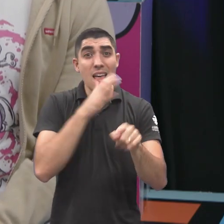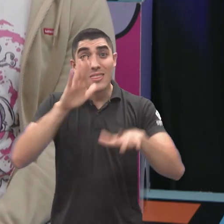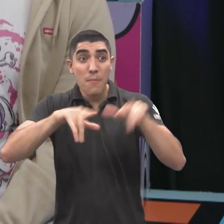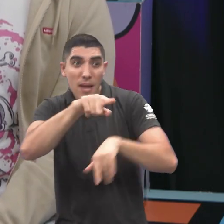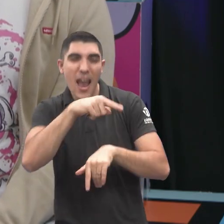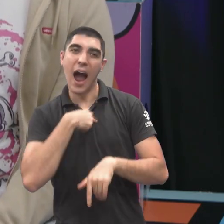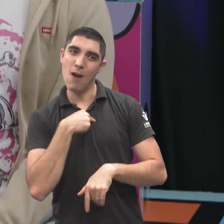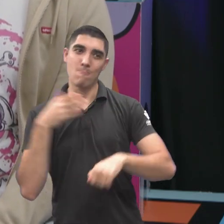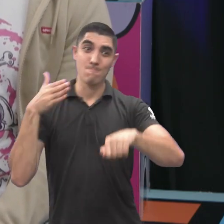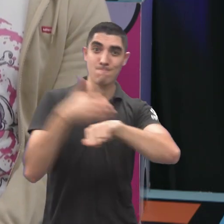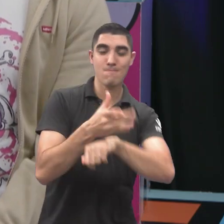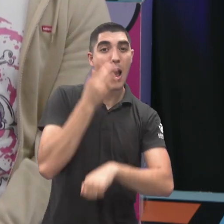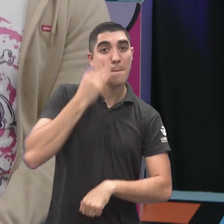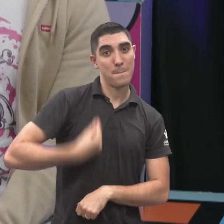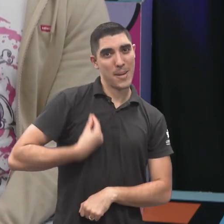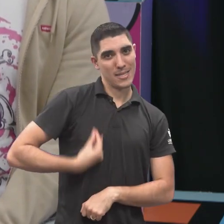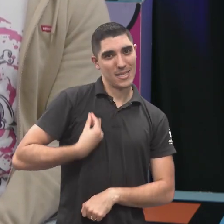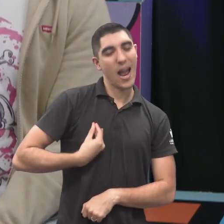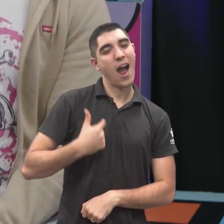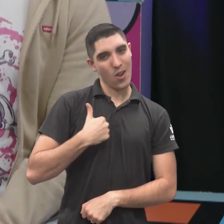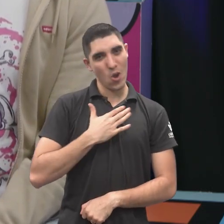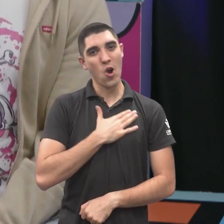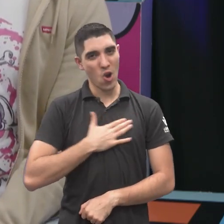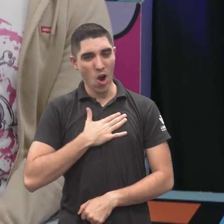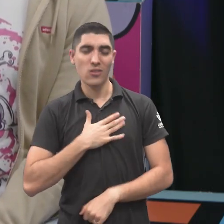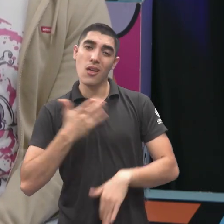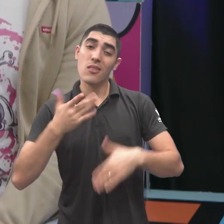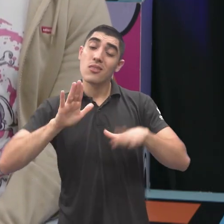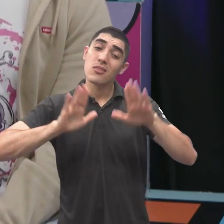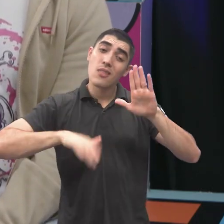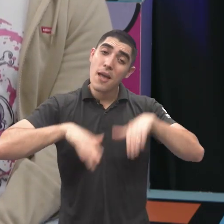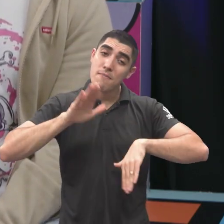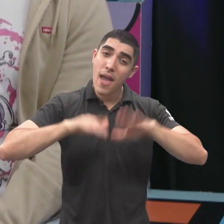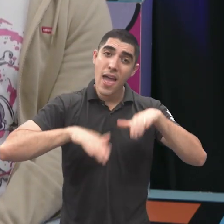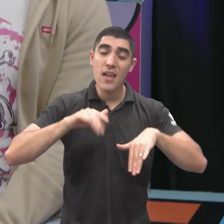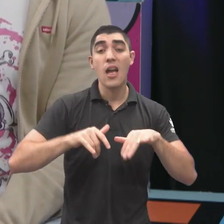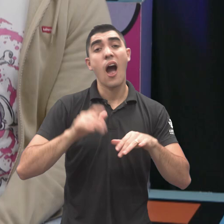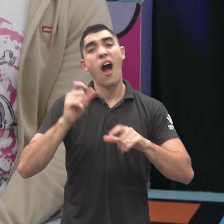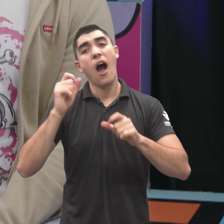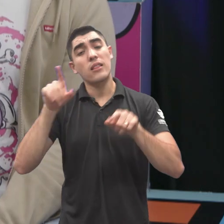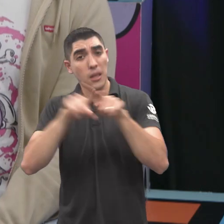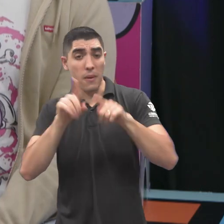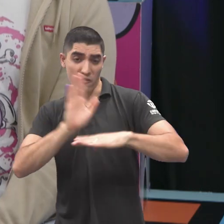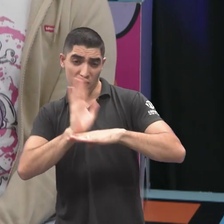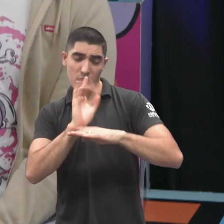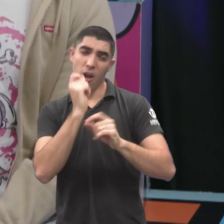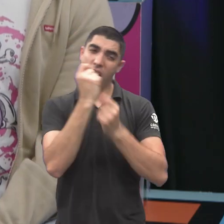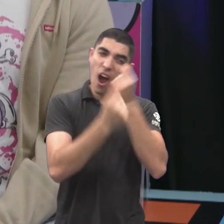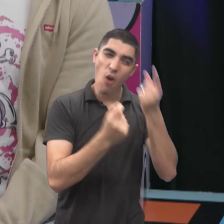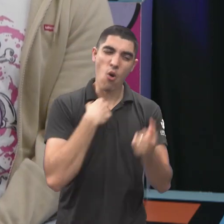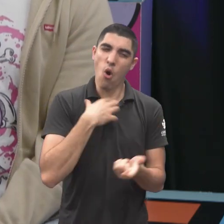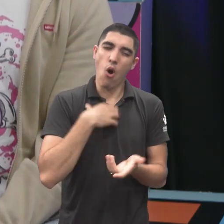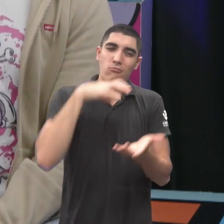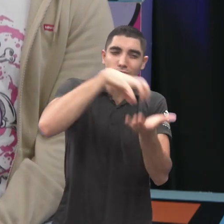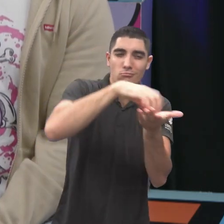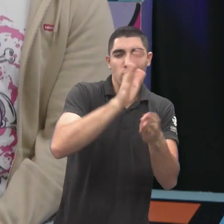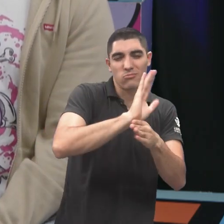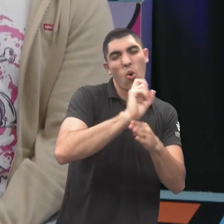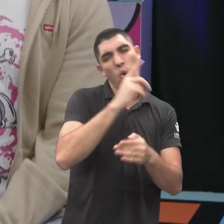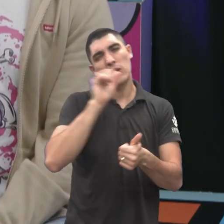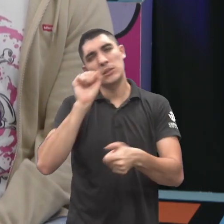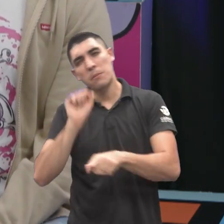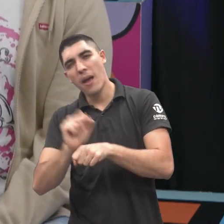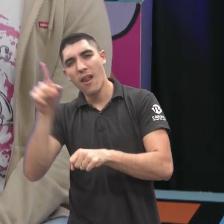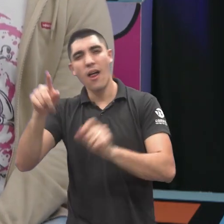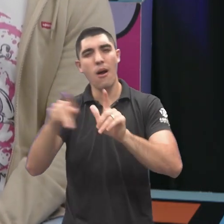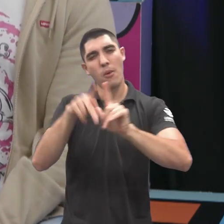no show. É, igual o pessoal comentou ali, depende do momento. Tem filme que eu gosto de ir no cinema, tem uns que eu prefiro esperar sair na Netflix, depende da